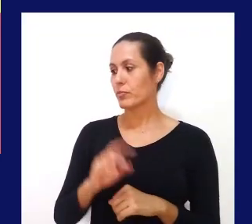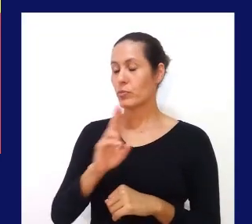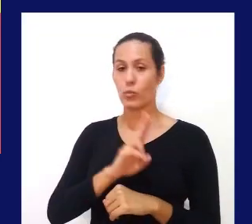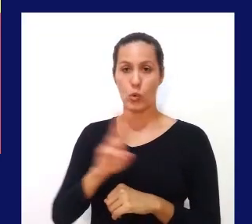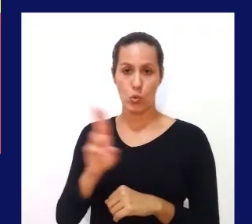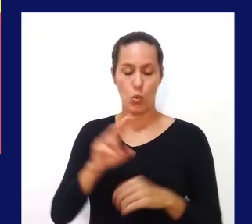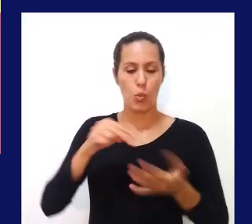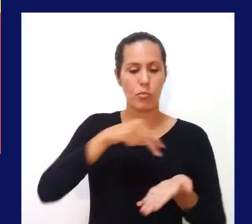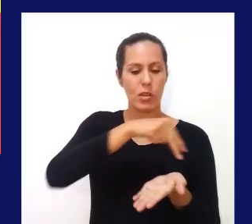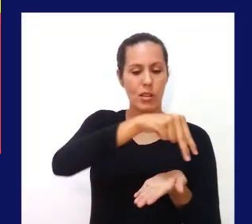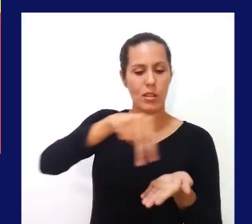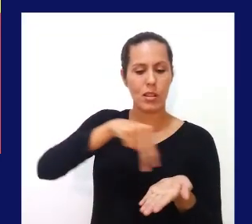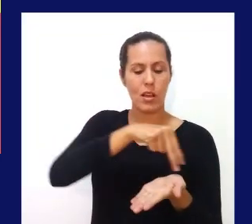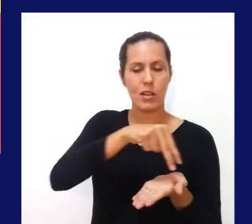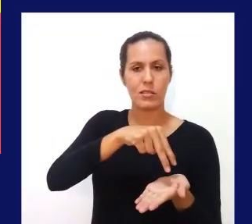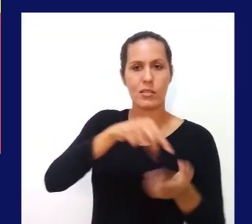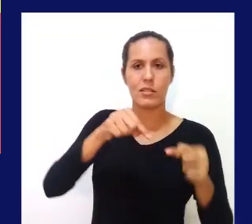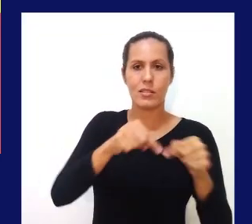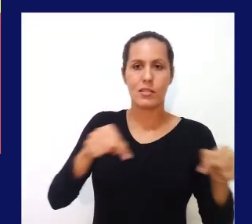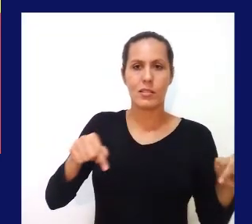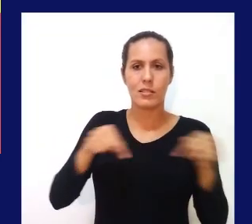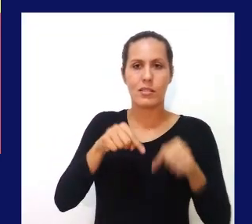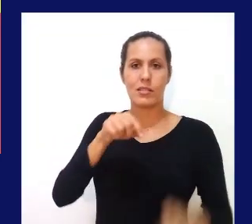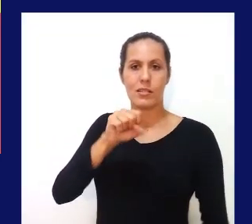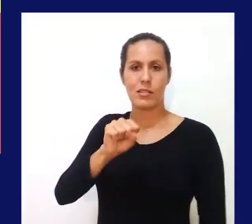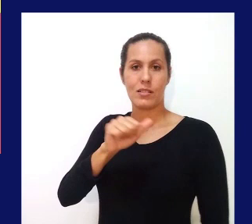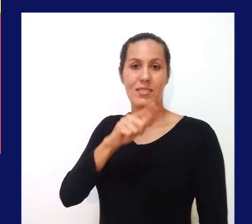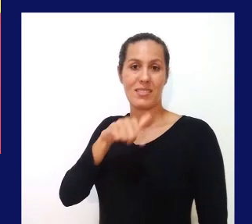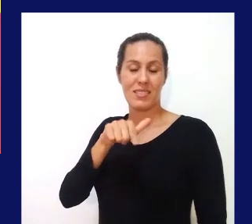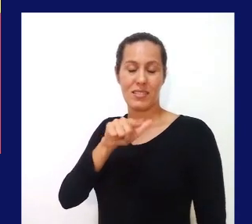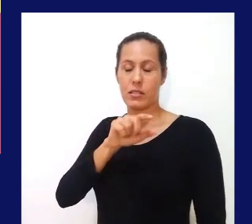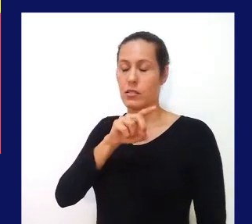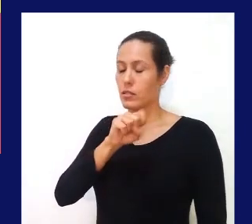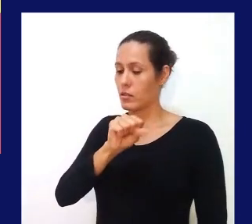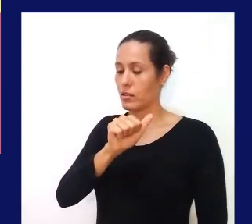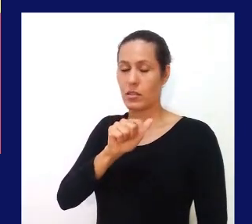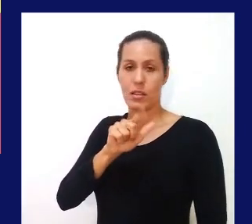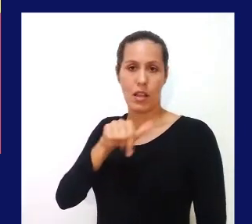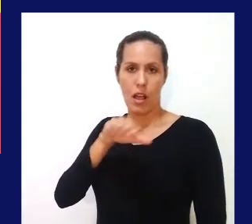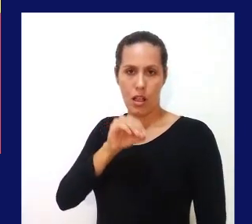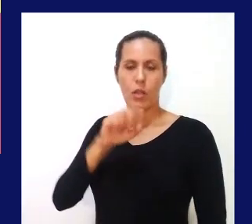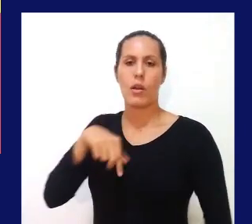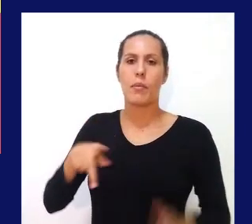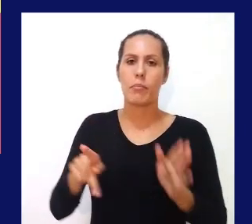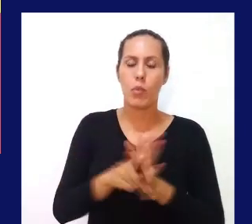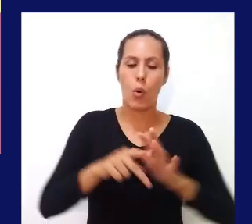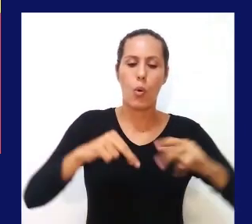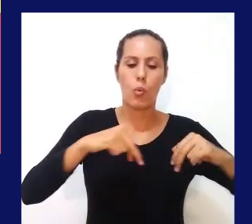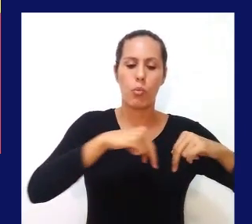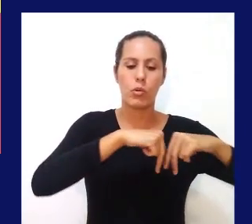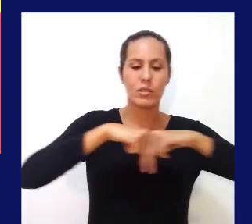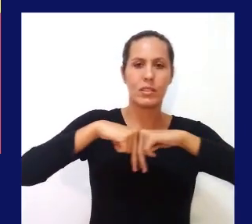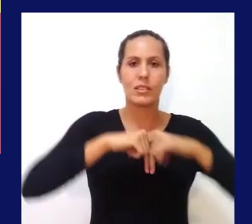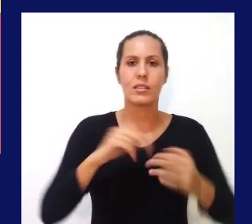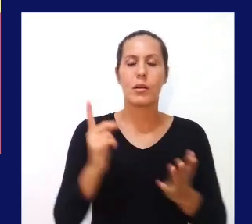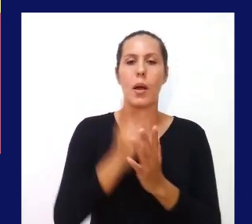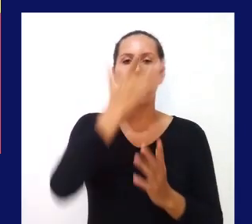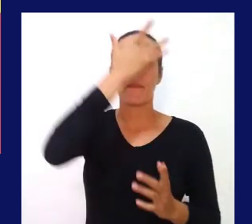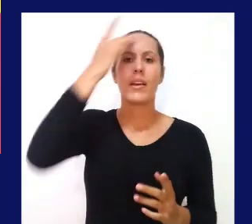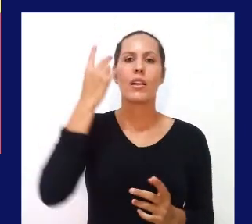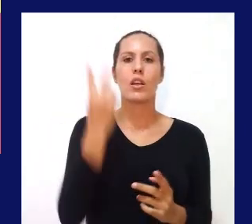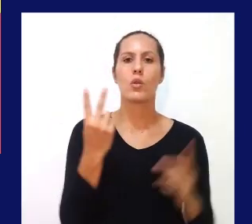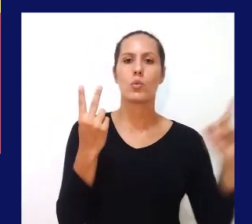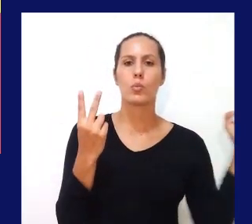O nome dança de salão, ele é genérico para os ritmos e estilos de dança praticados em